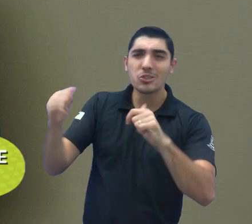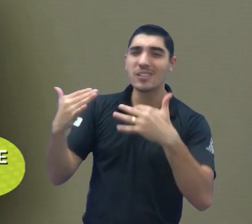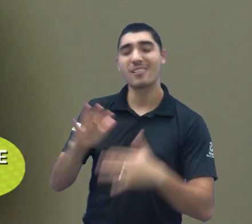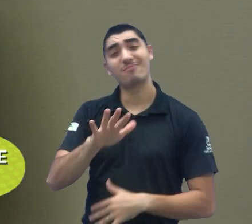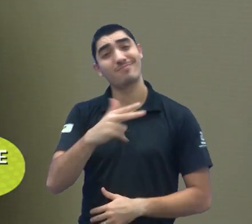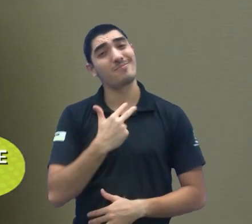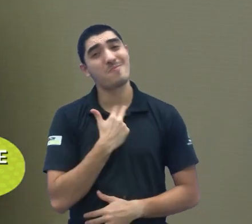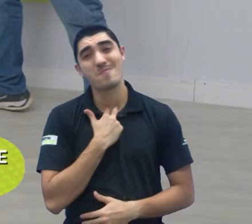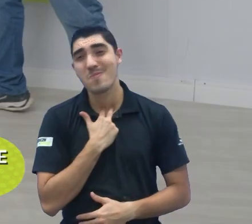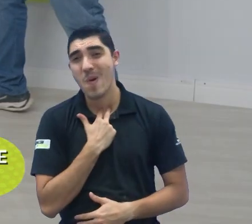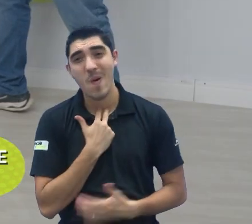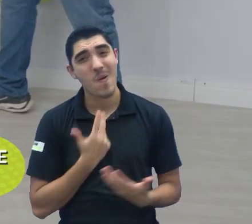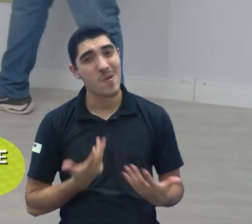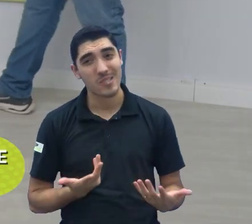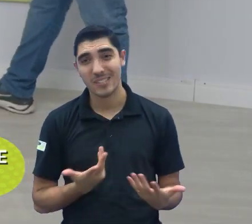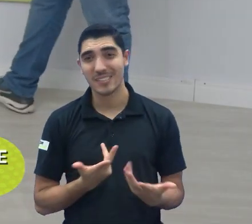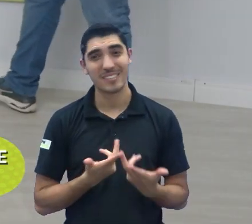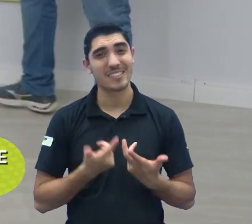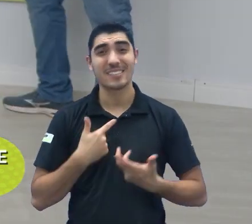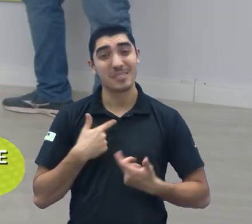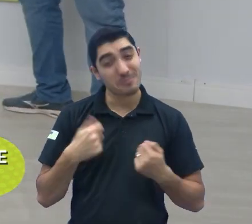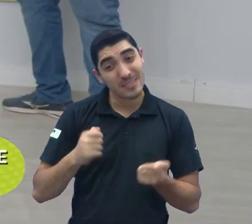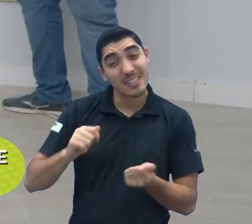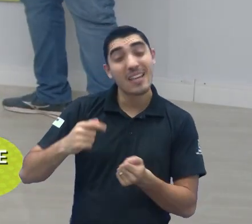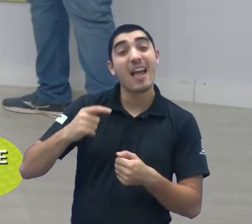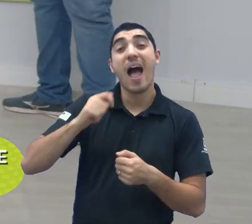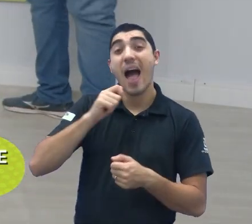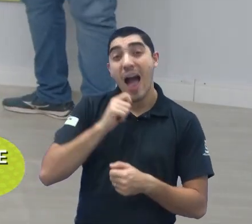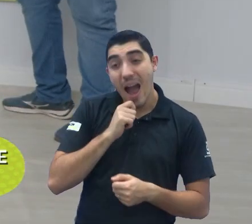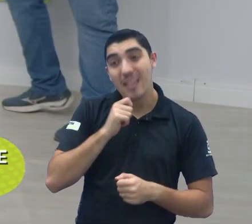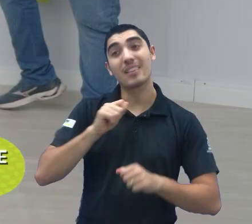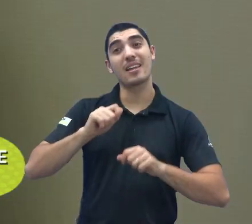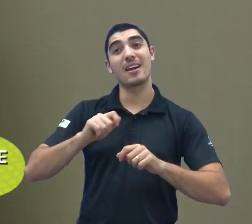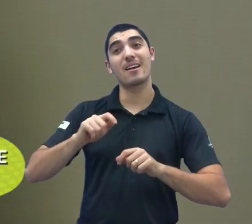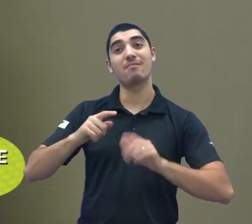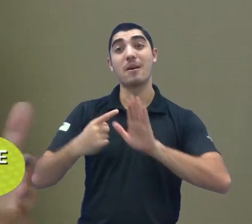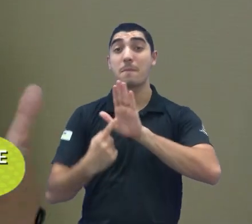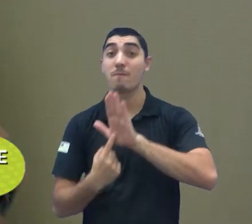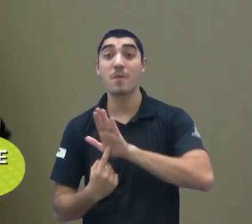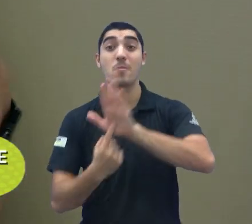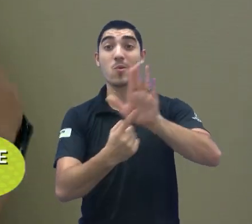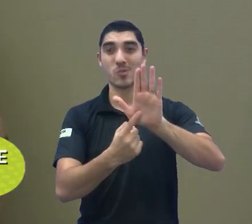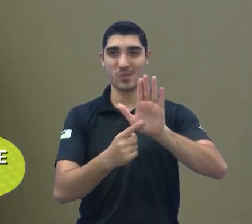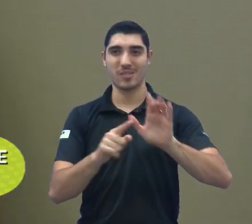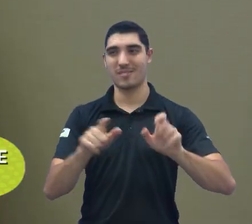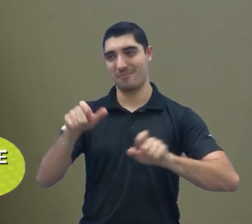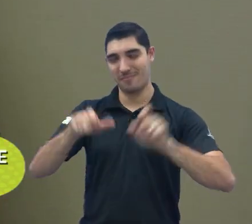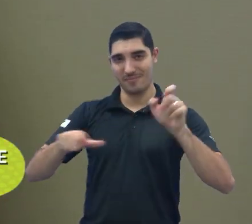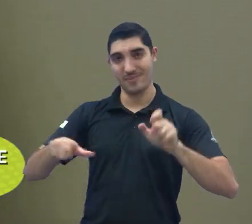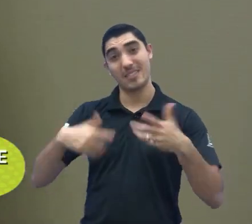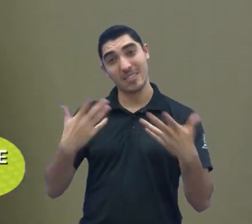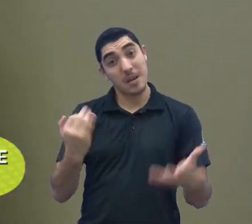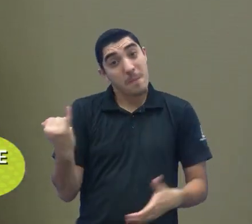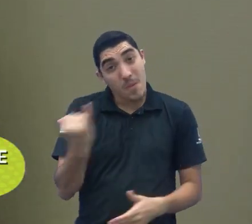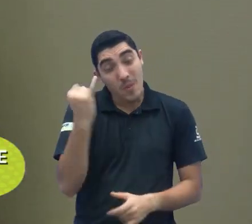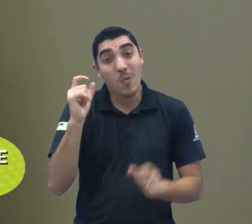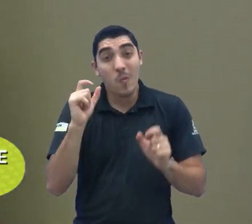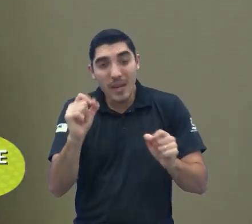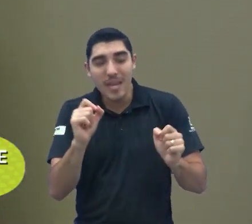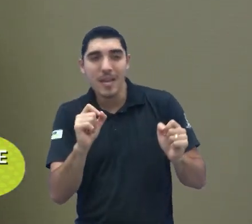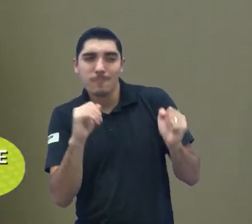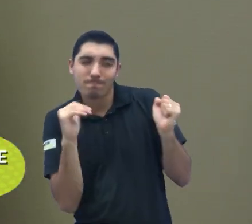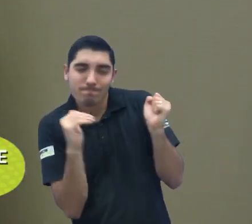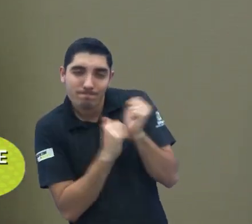fazer a apresentação do elenco. A gente vai fazer a apresentação do elenco e é muito importante a gente manter isso ainda,